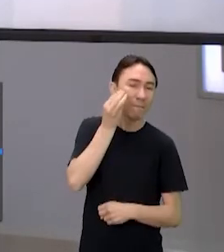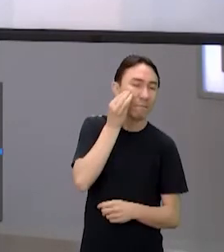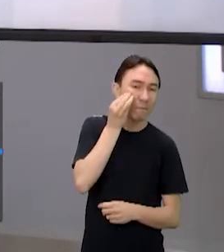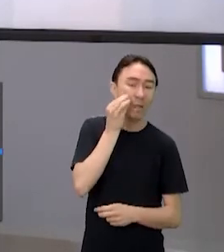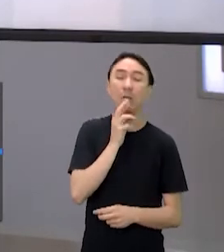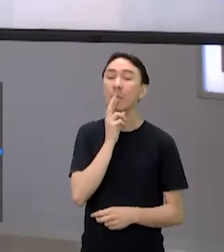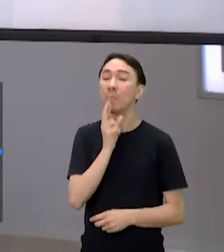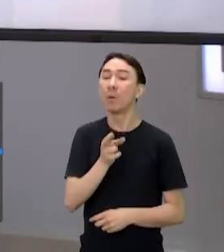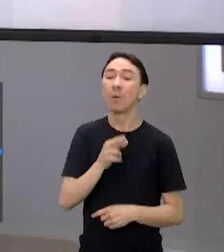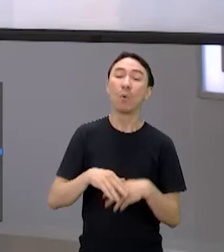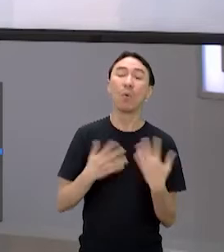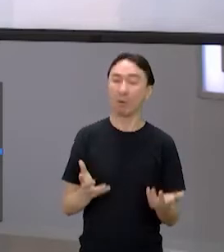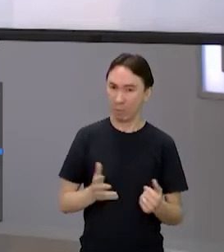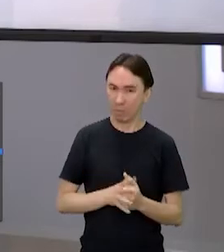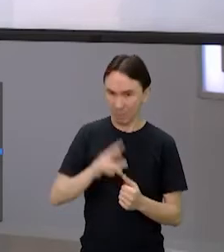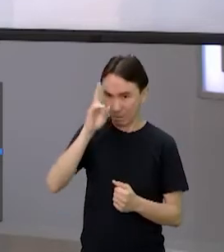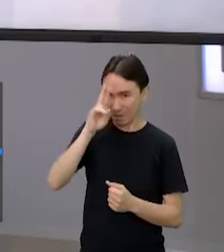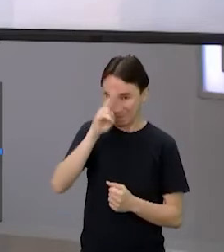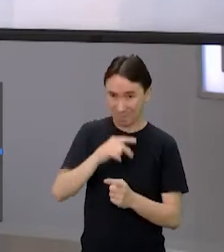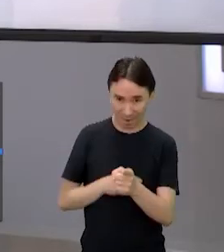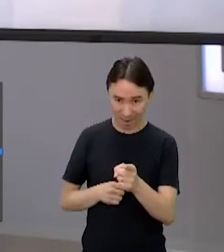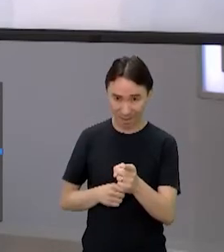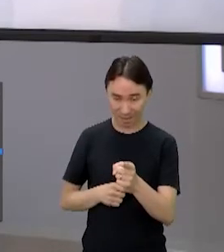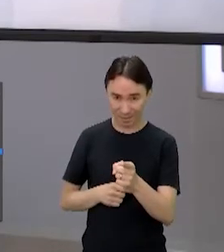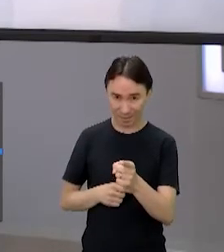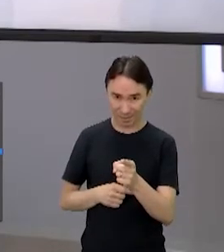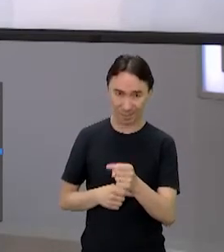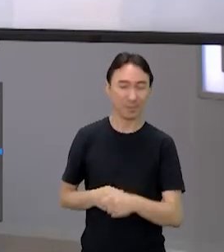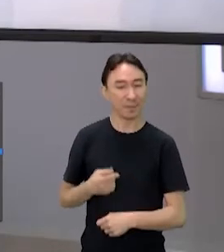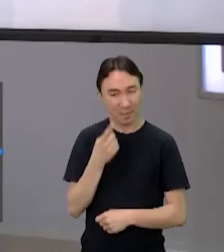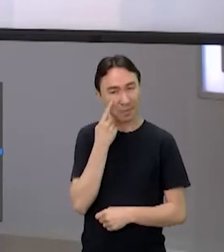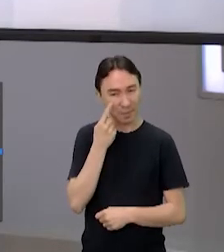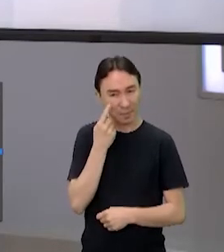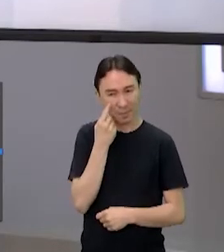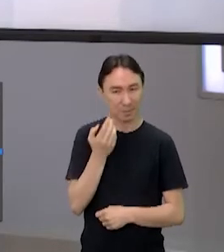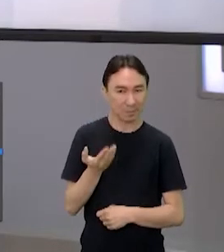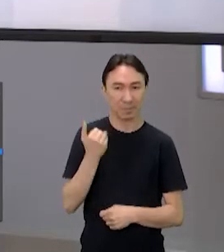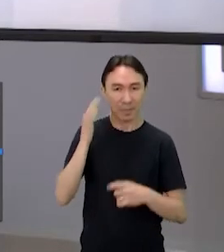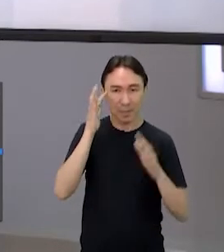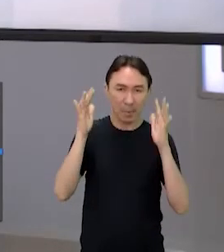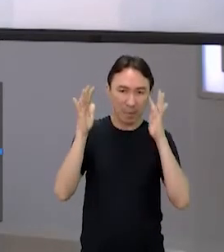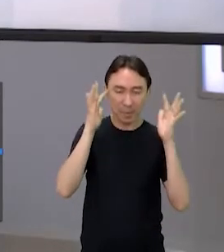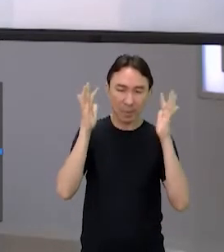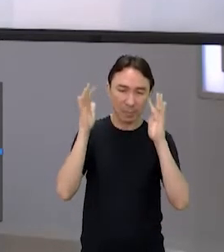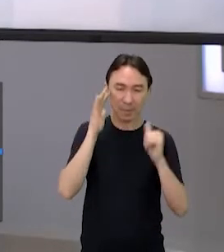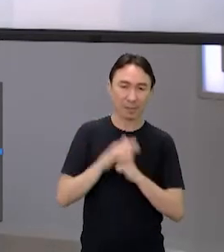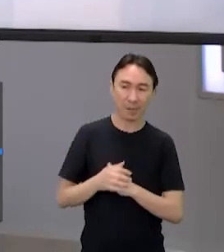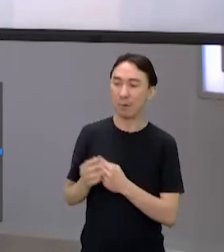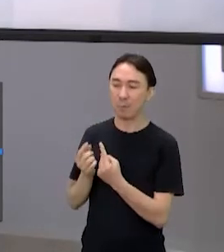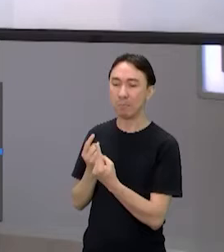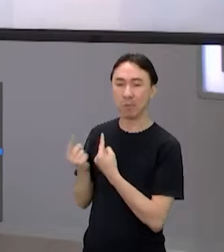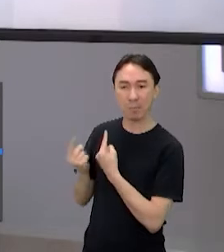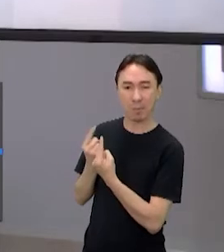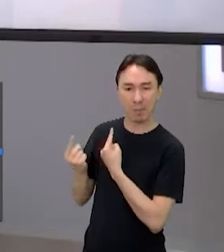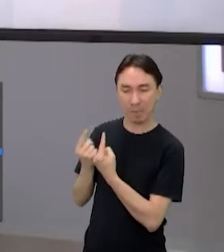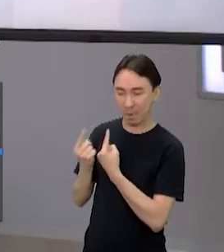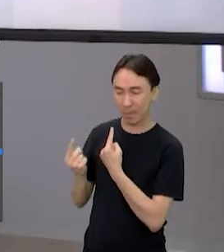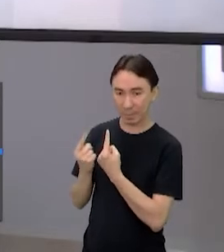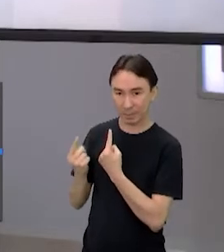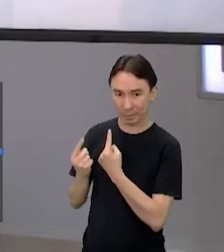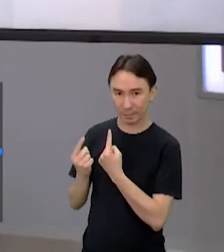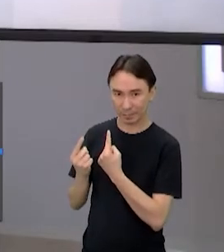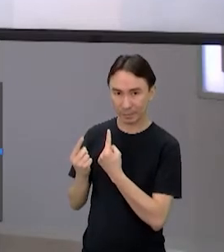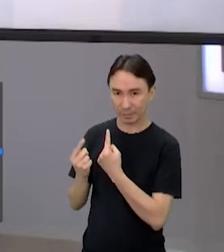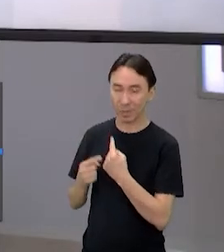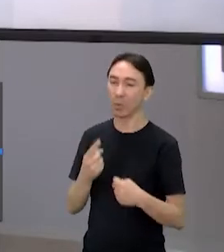eles fizeram e da hipótese aí que eles criaram? Vamos refletir a respeito disso, vamos conversar e discutir um pouquinho sobre